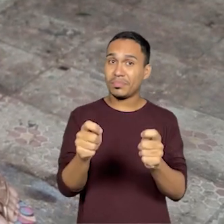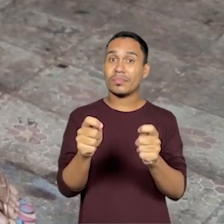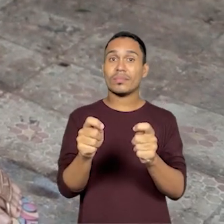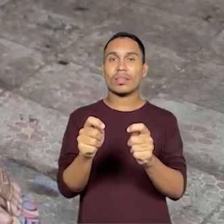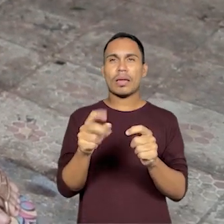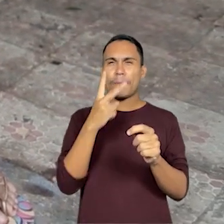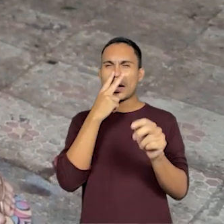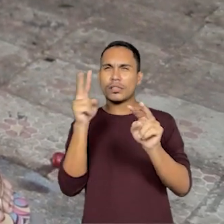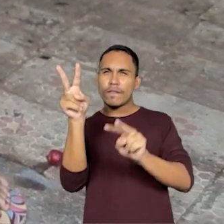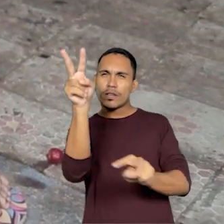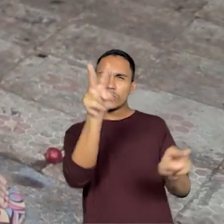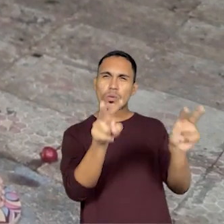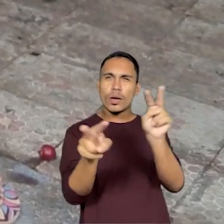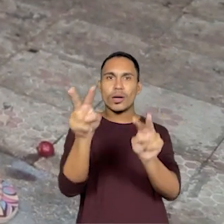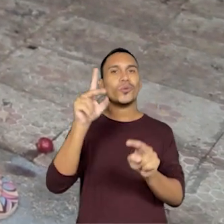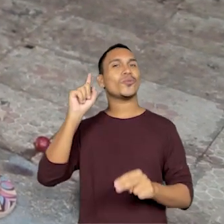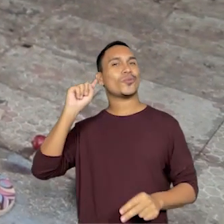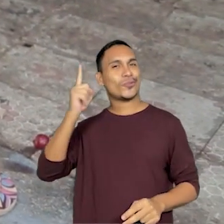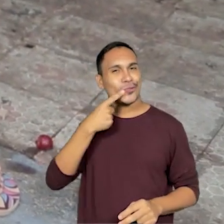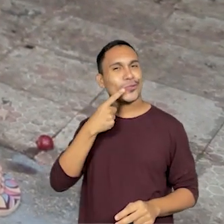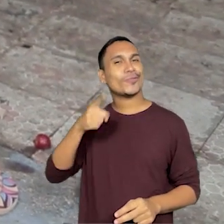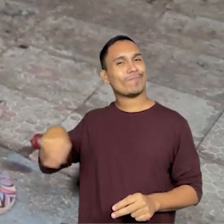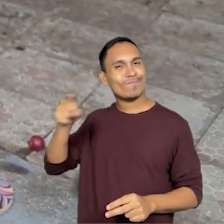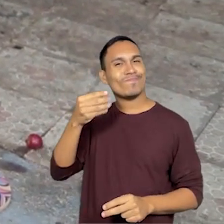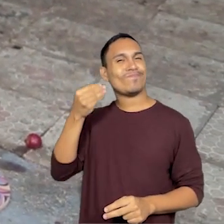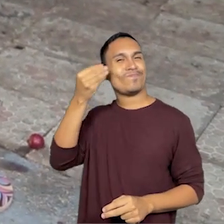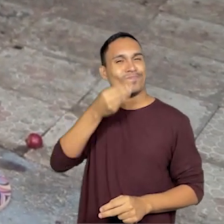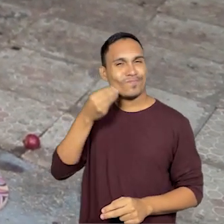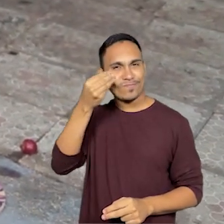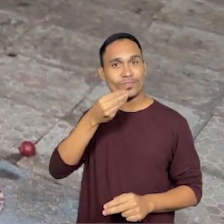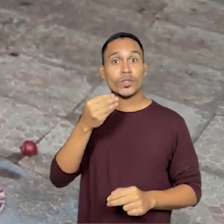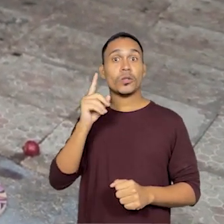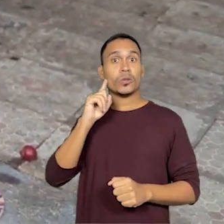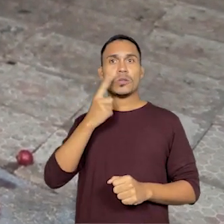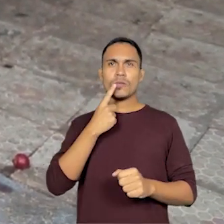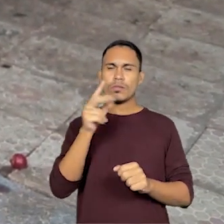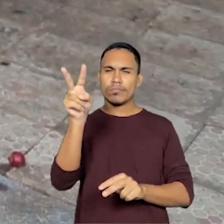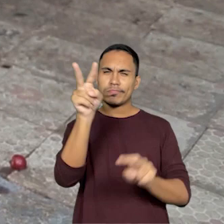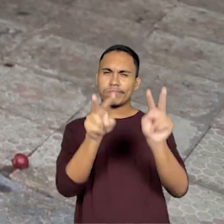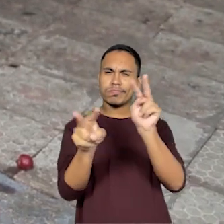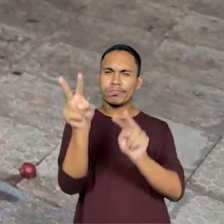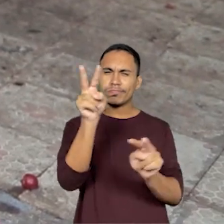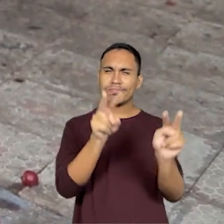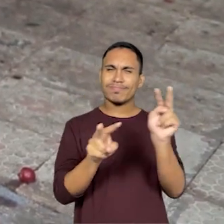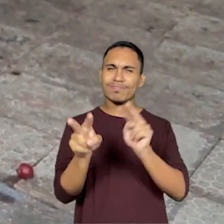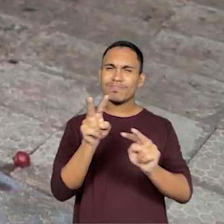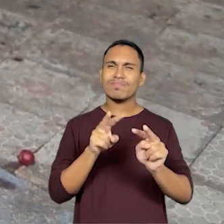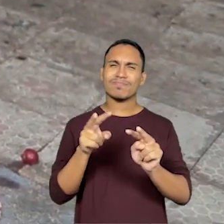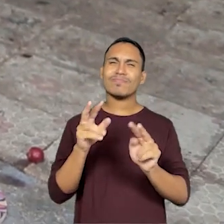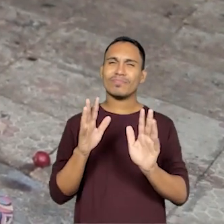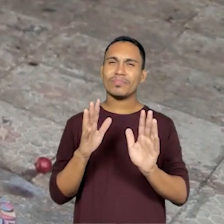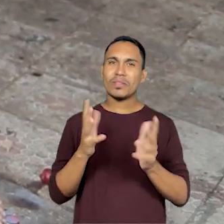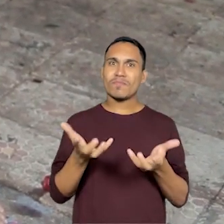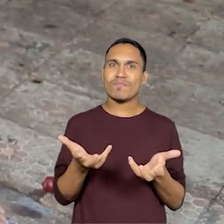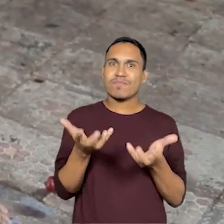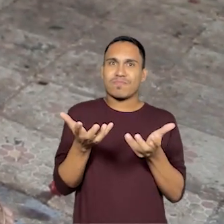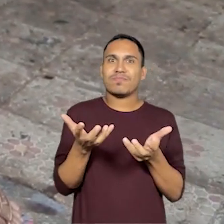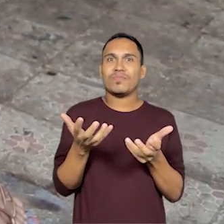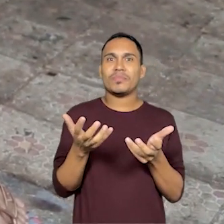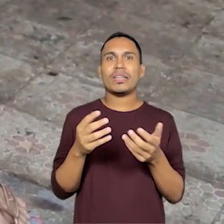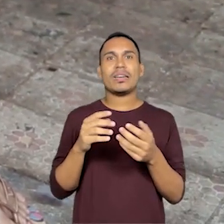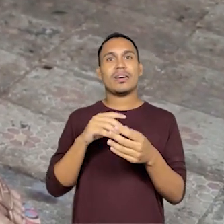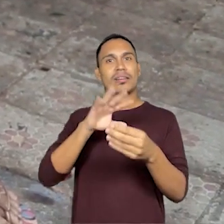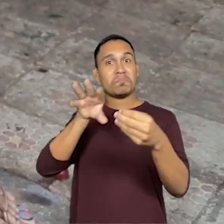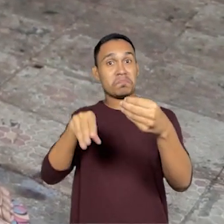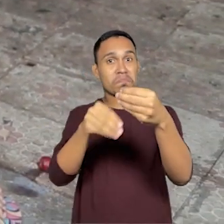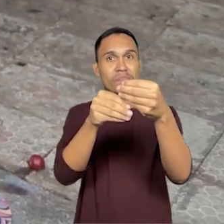surdas entendem que é a pessoa surda enxergante. Nem toda pessoa surda enxerga. É contribuir